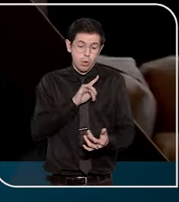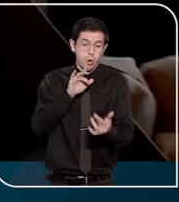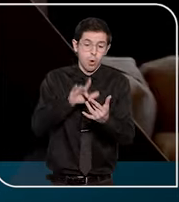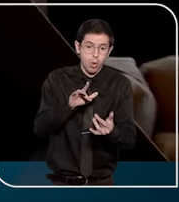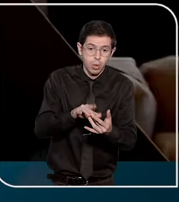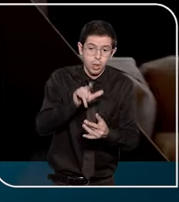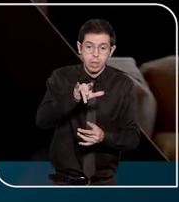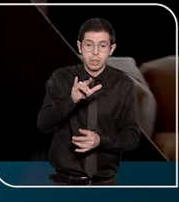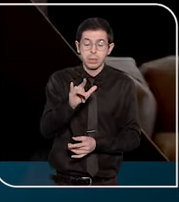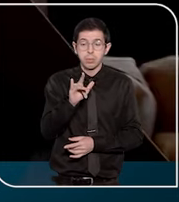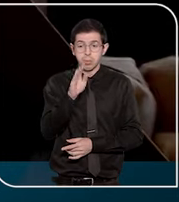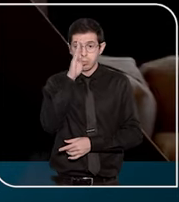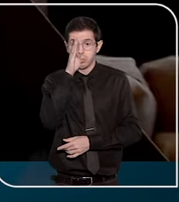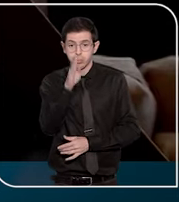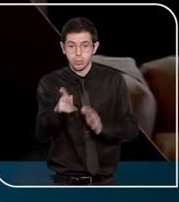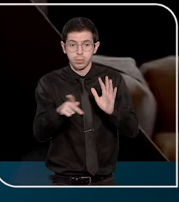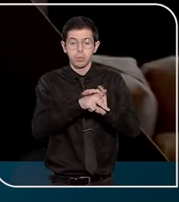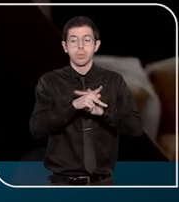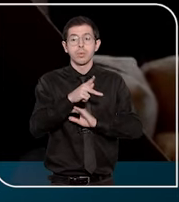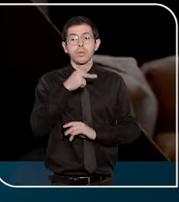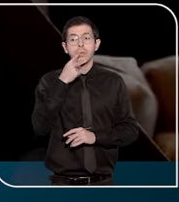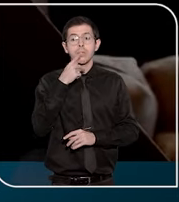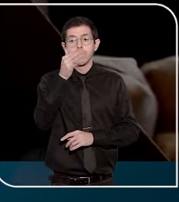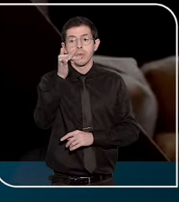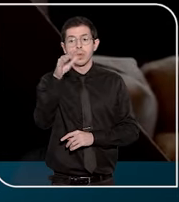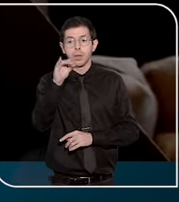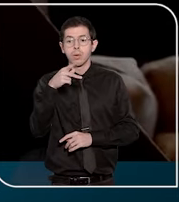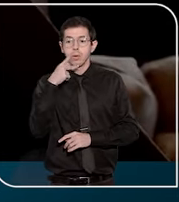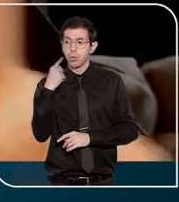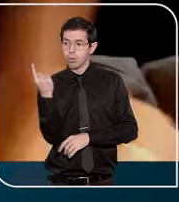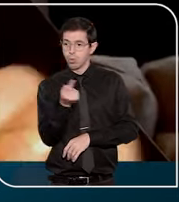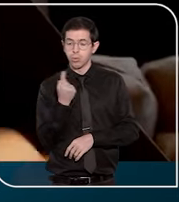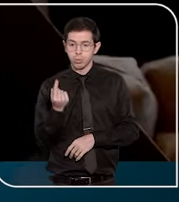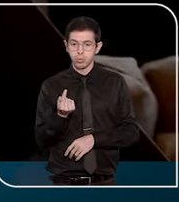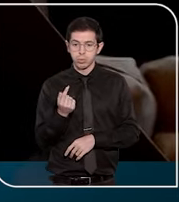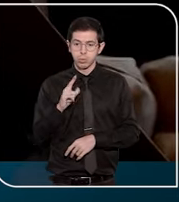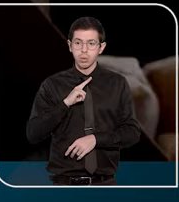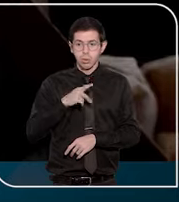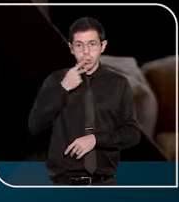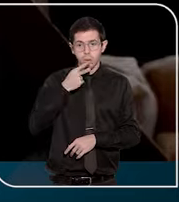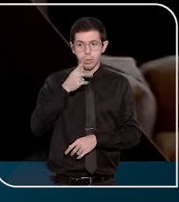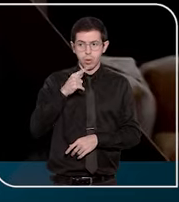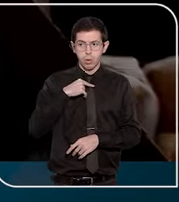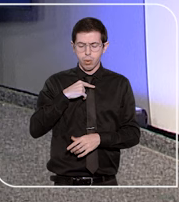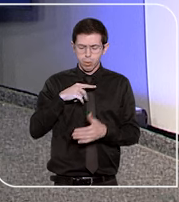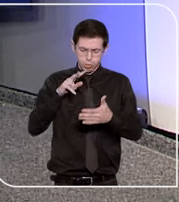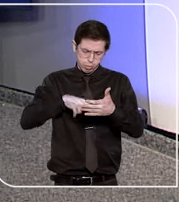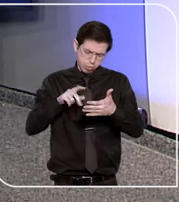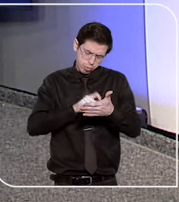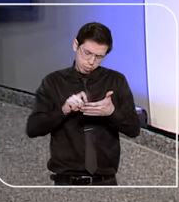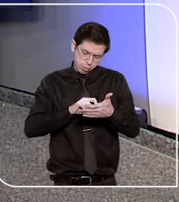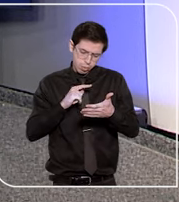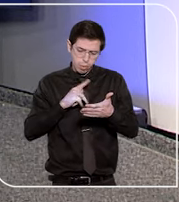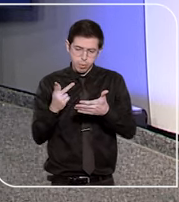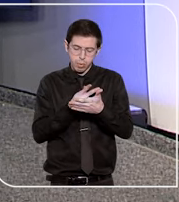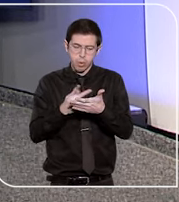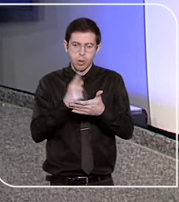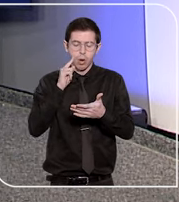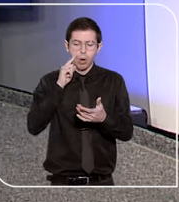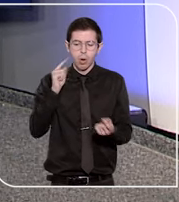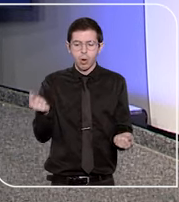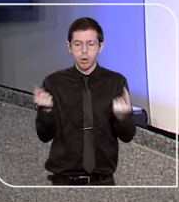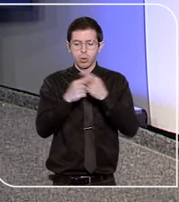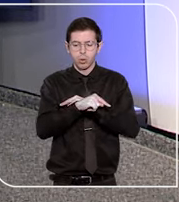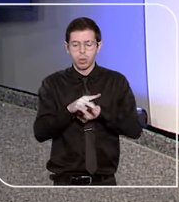estava comentando aqui conosco, né? Eu acho que devo ter escrito aqui, deixa eu até procurar, que eu vou repetir o que ela falou. Ó, contraditório,